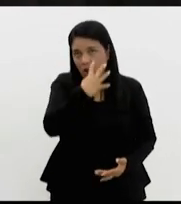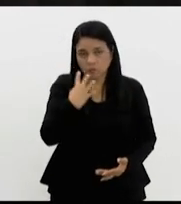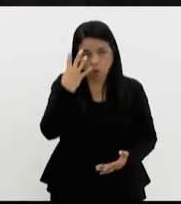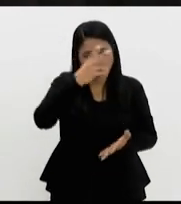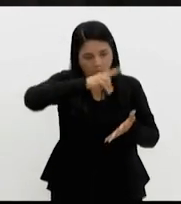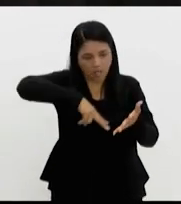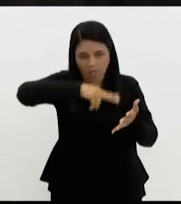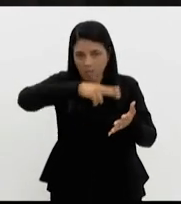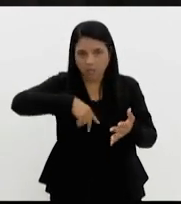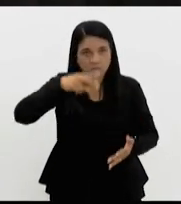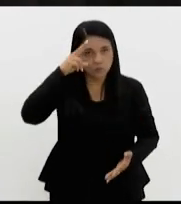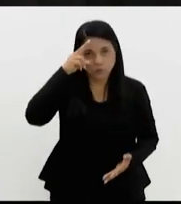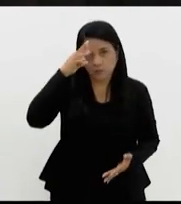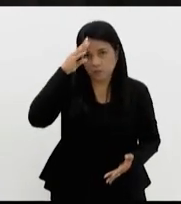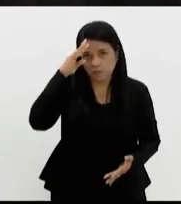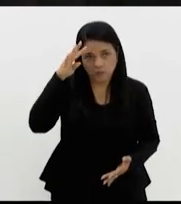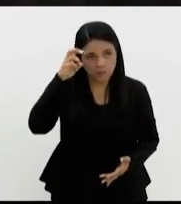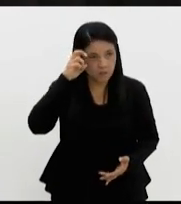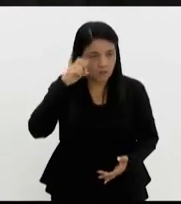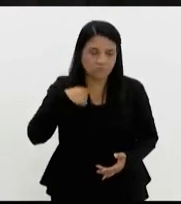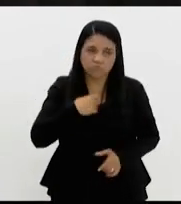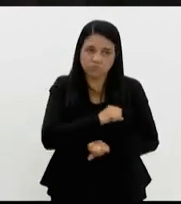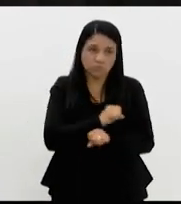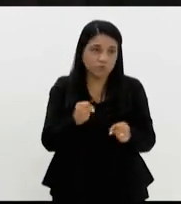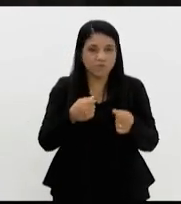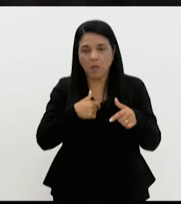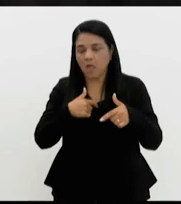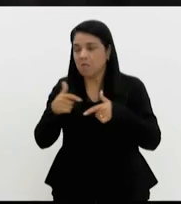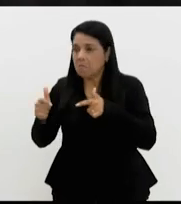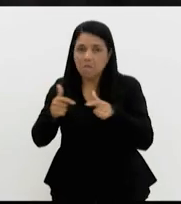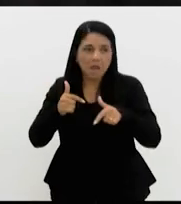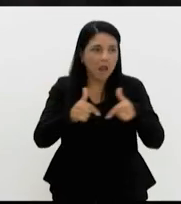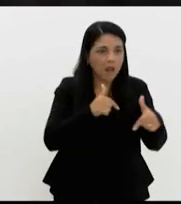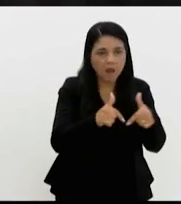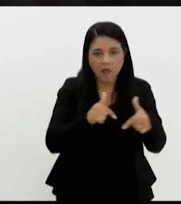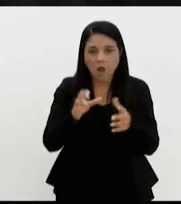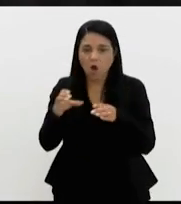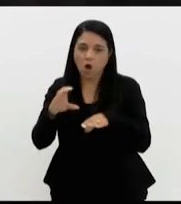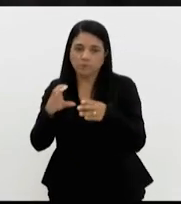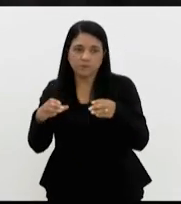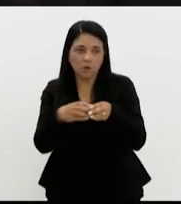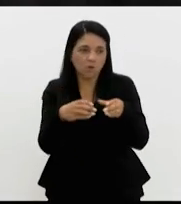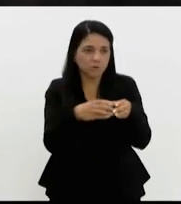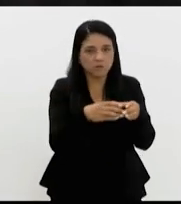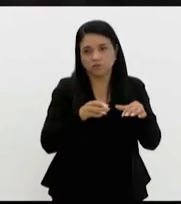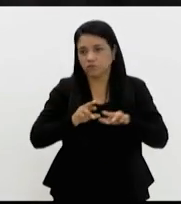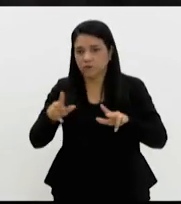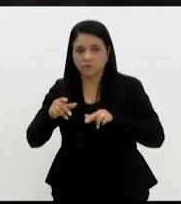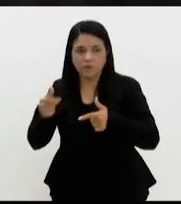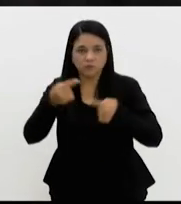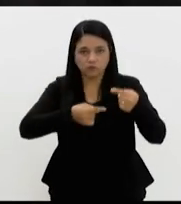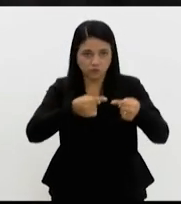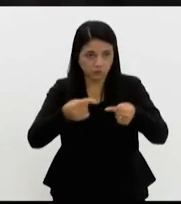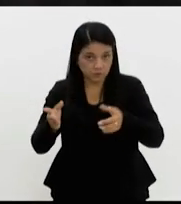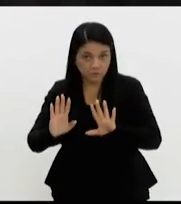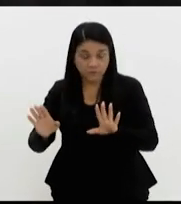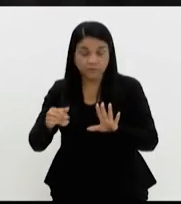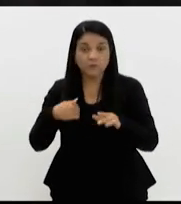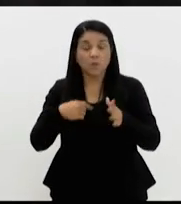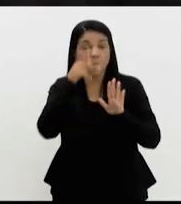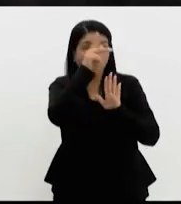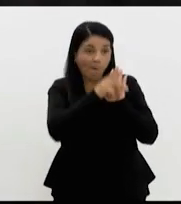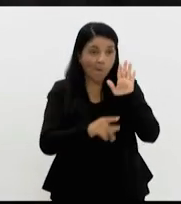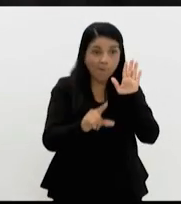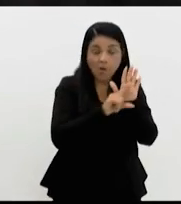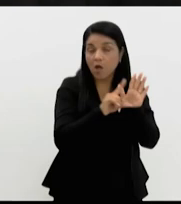terça, quinta, porque não dá, porque a gente está cada hora numa comissão distinta. Quando um projeto é de grande